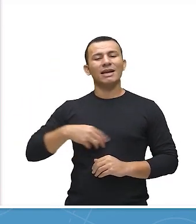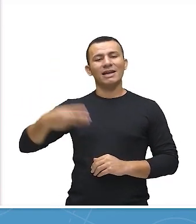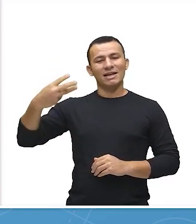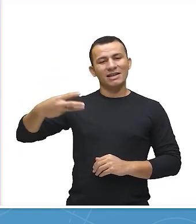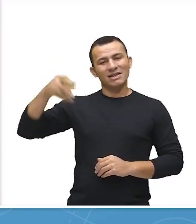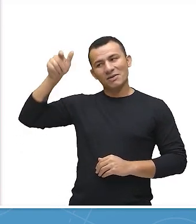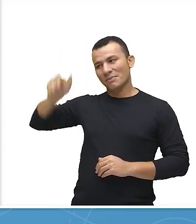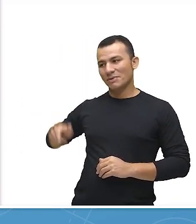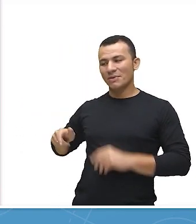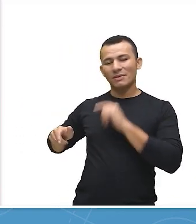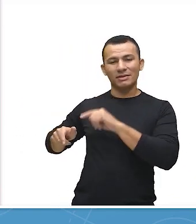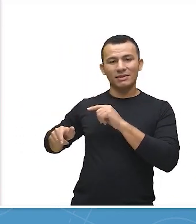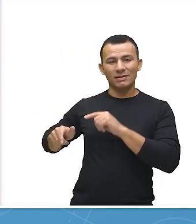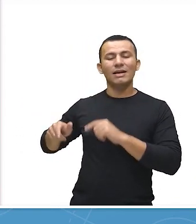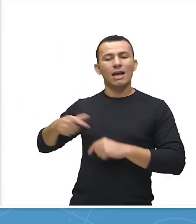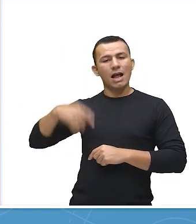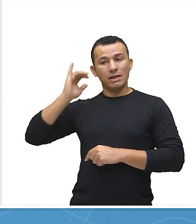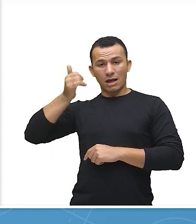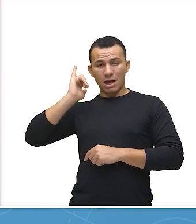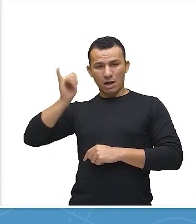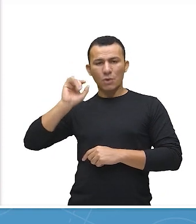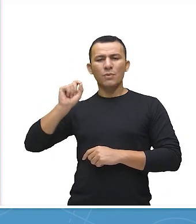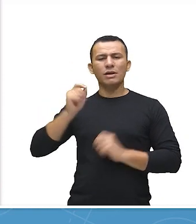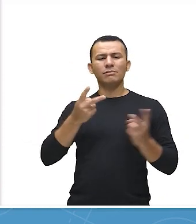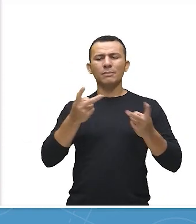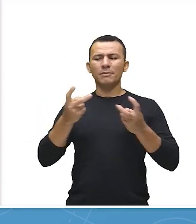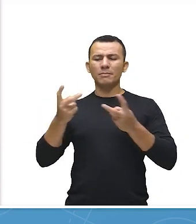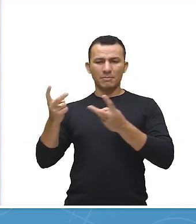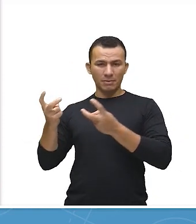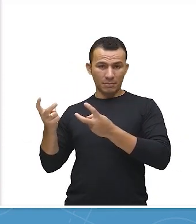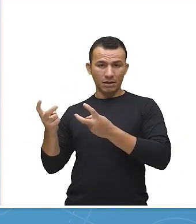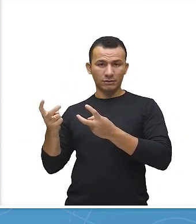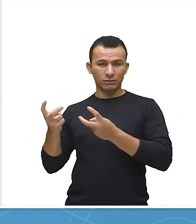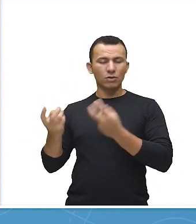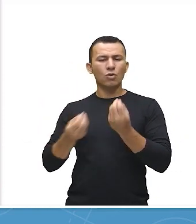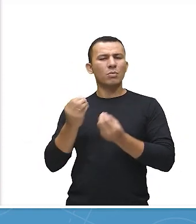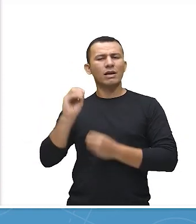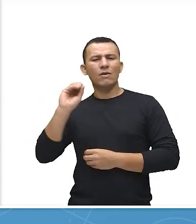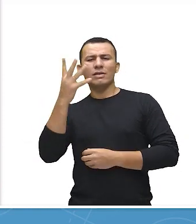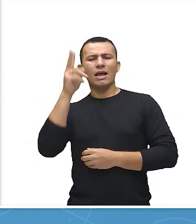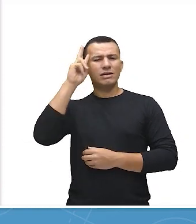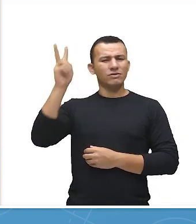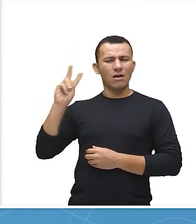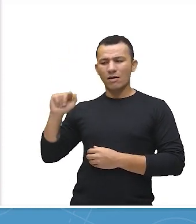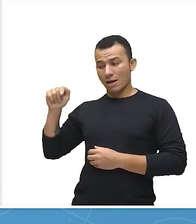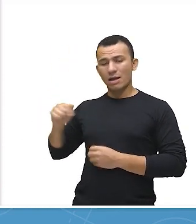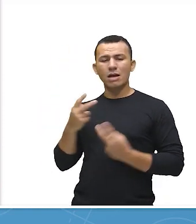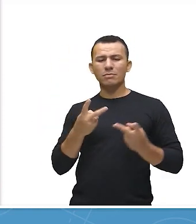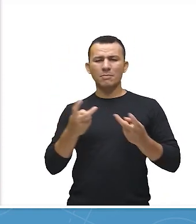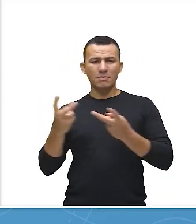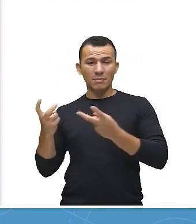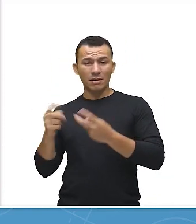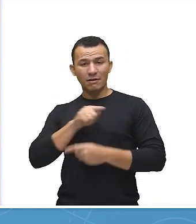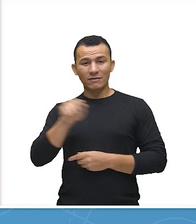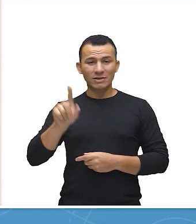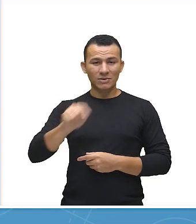observador. Terceira pessoa é ele. E a letra D, novamente, terceira pessoa, narrador personagem.